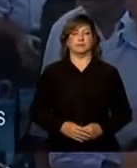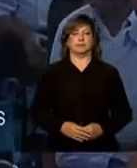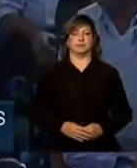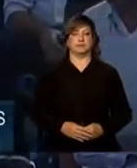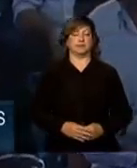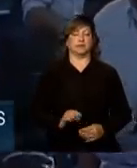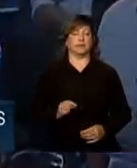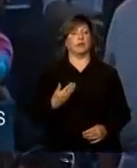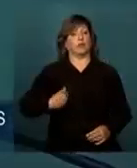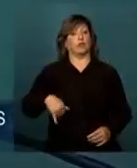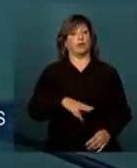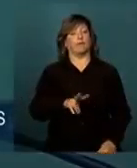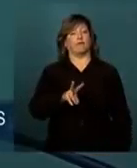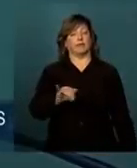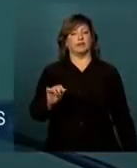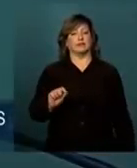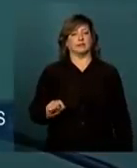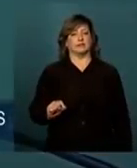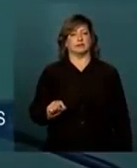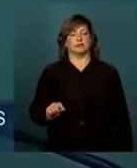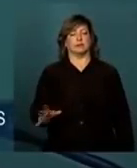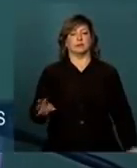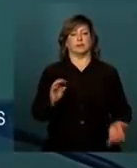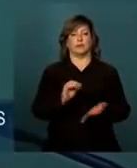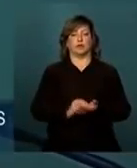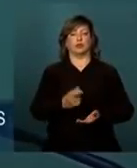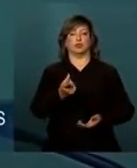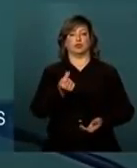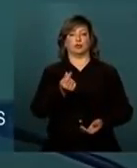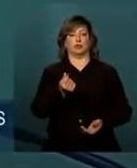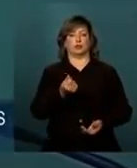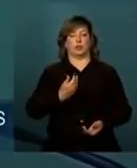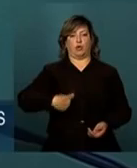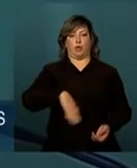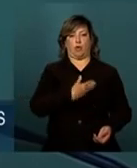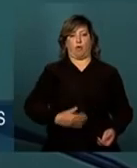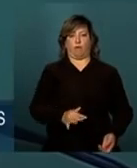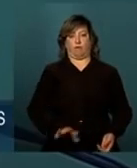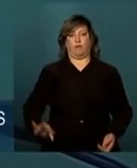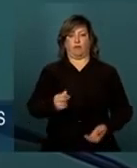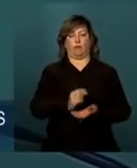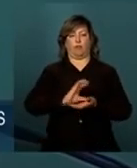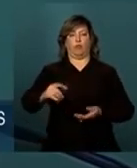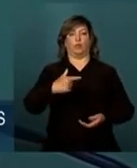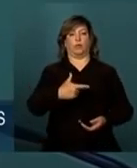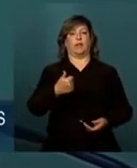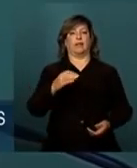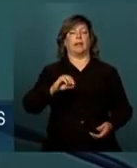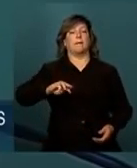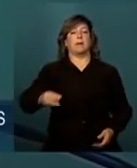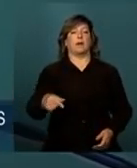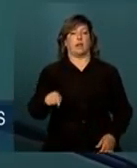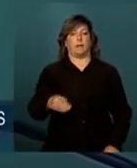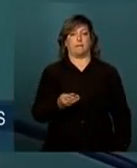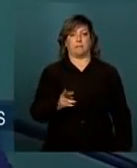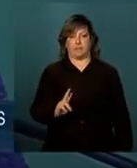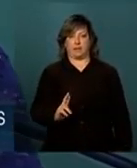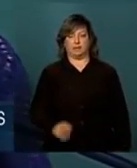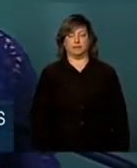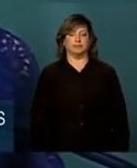E que nós vamos colocar de dinheiro nosso 210 milhões nessa BR.